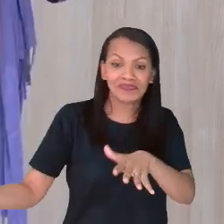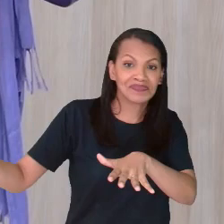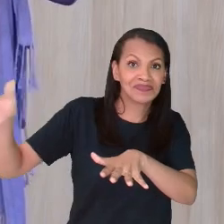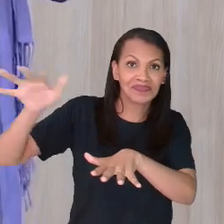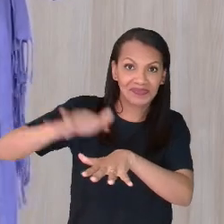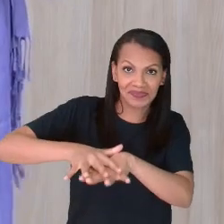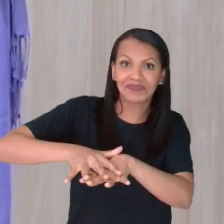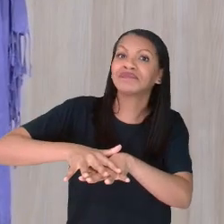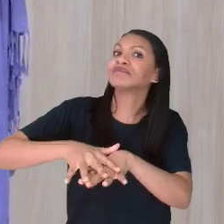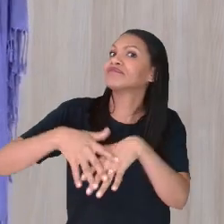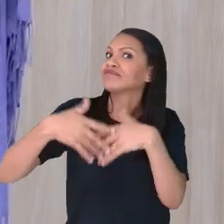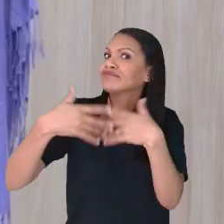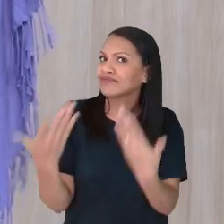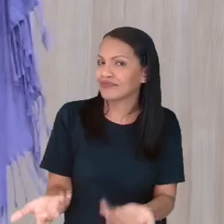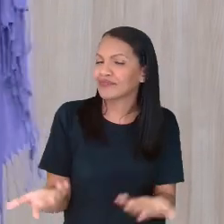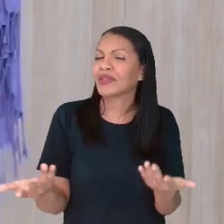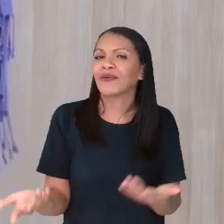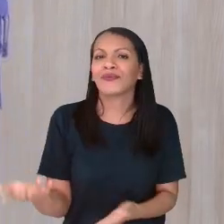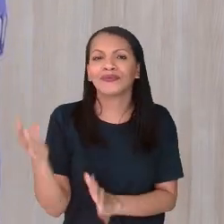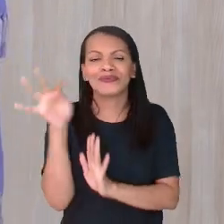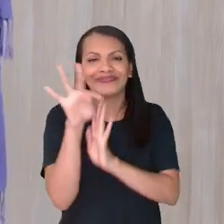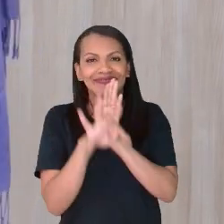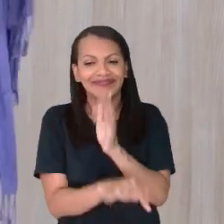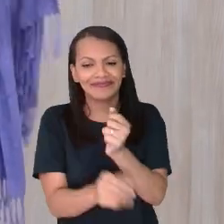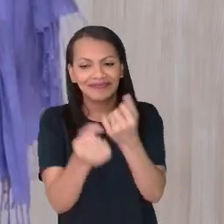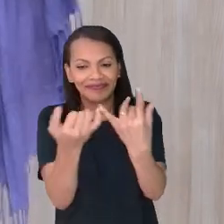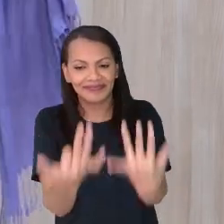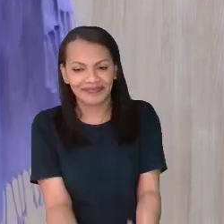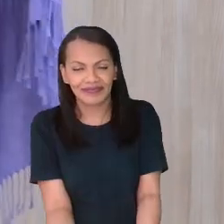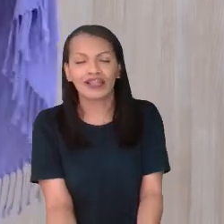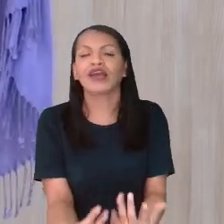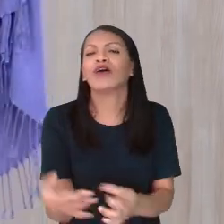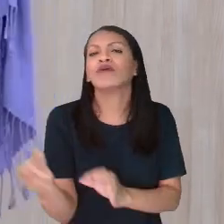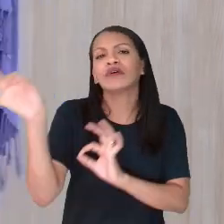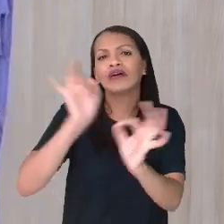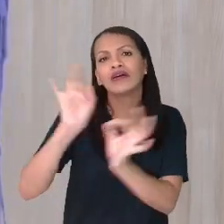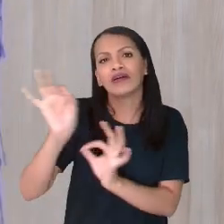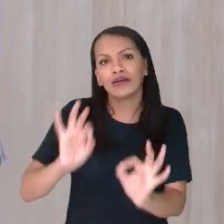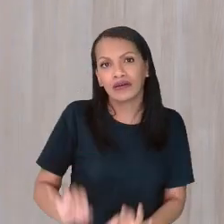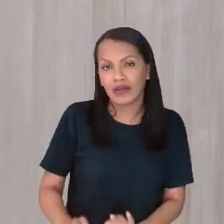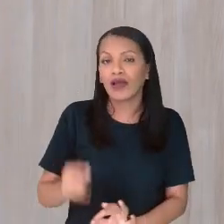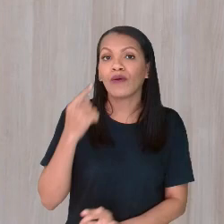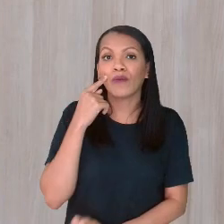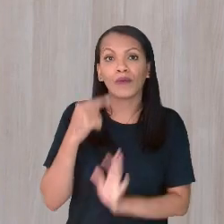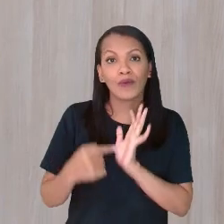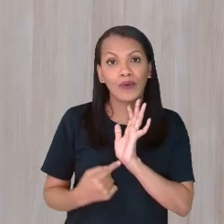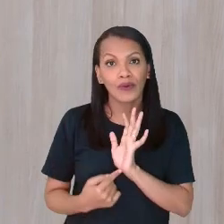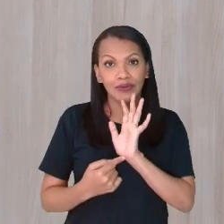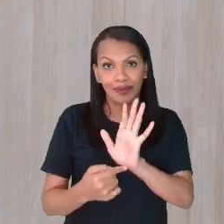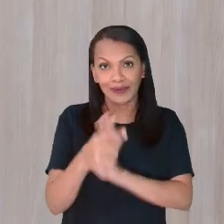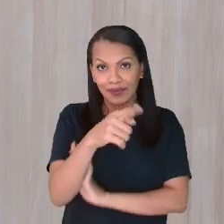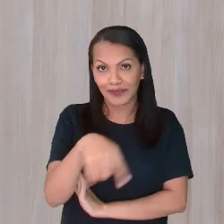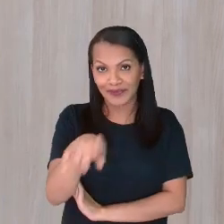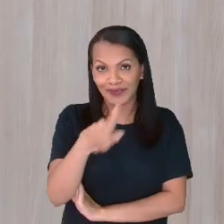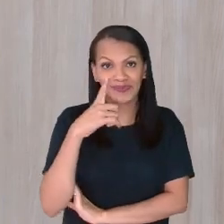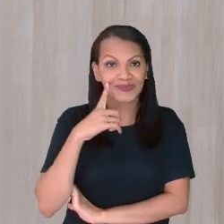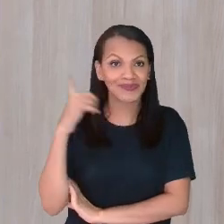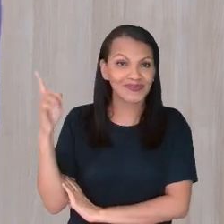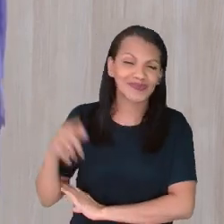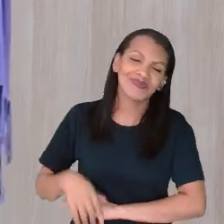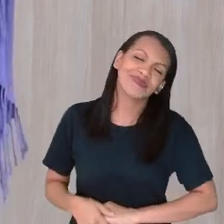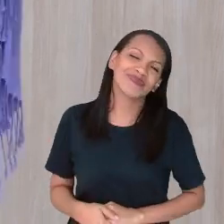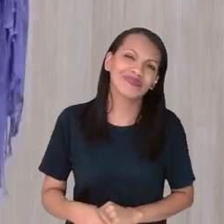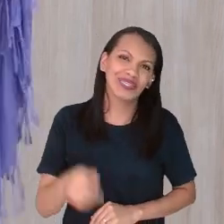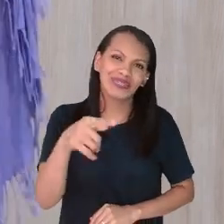inclusão. E esse texto e essa produção, que daqui a pouco eu vou mostrar para vocês, vocês vão